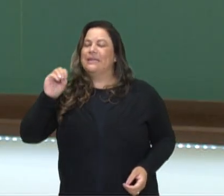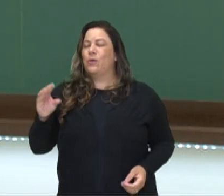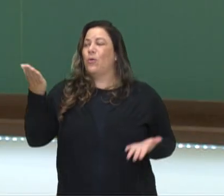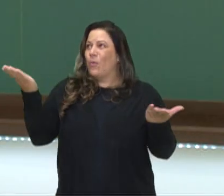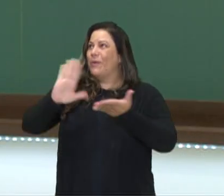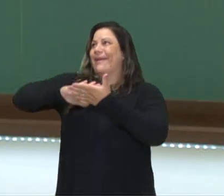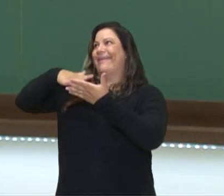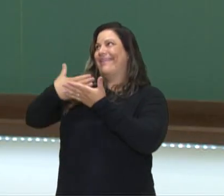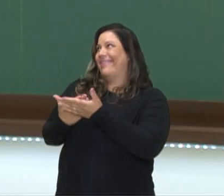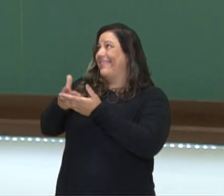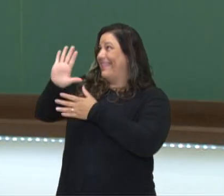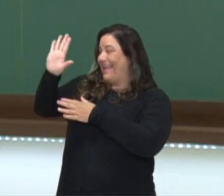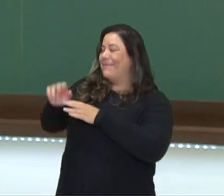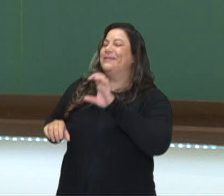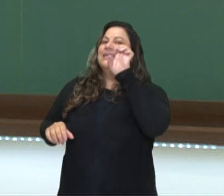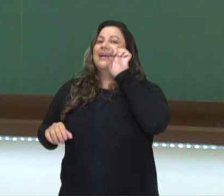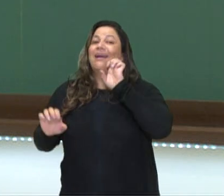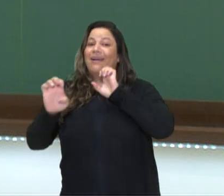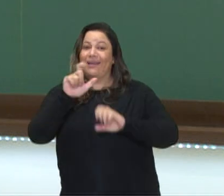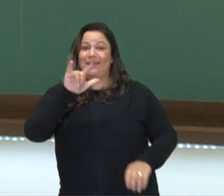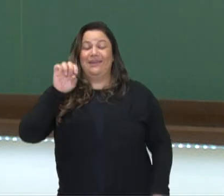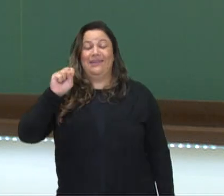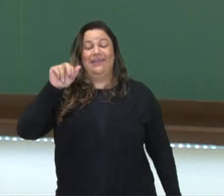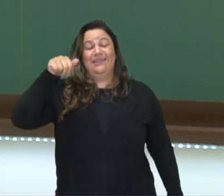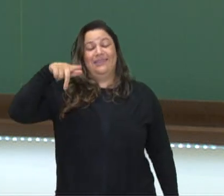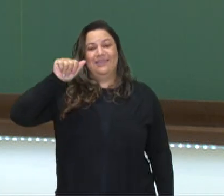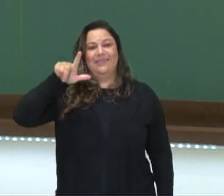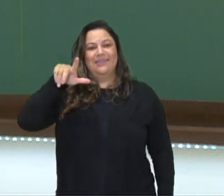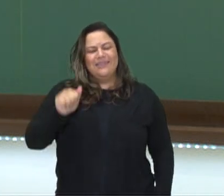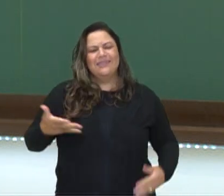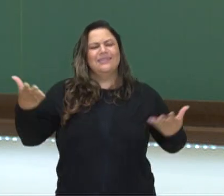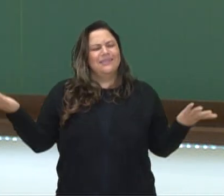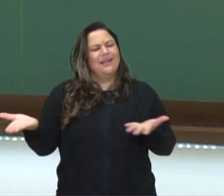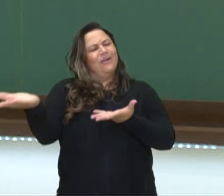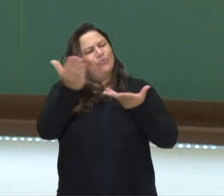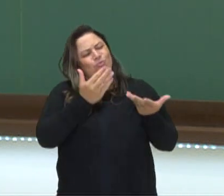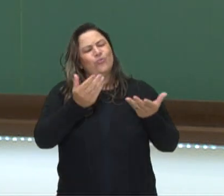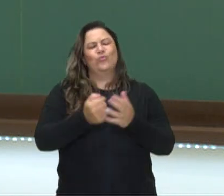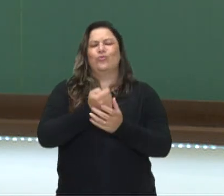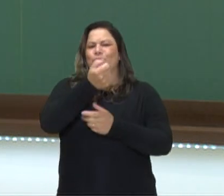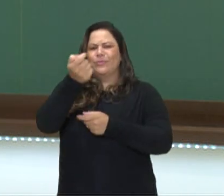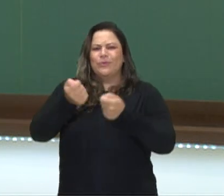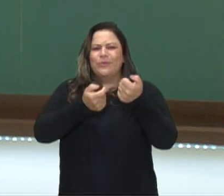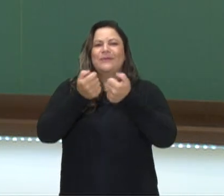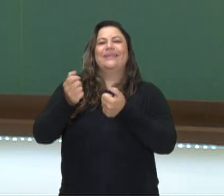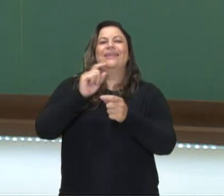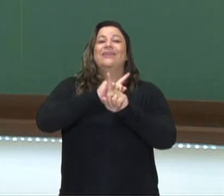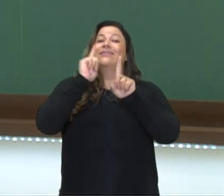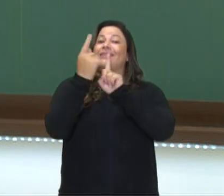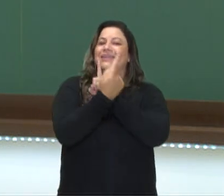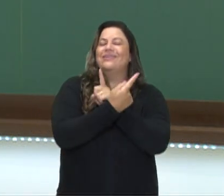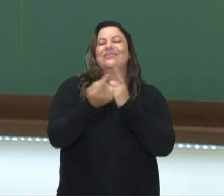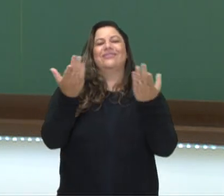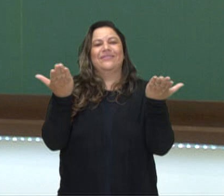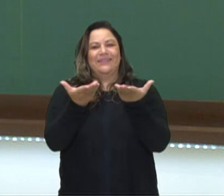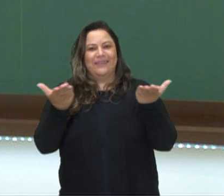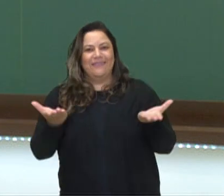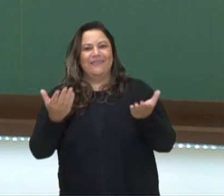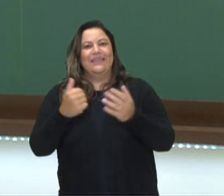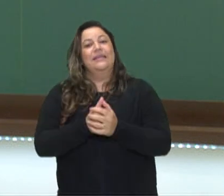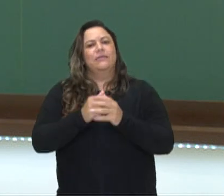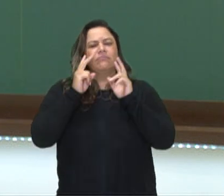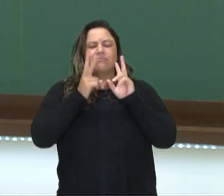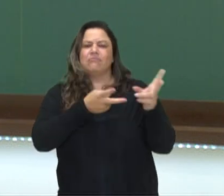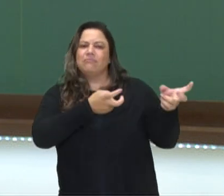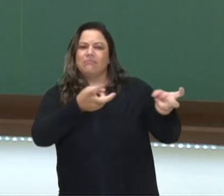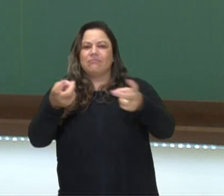intérprete de Libras, Elisângela. E juntos nós vamos levar até você um pouquinho da geografia. E dentro do que nós temos